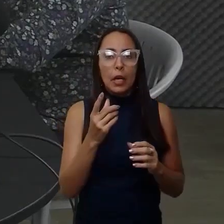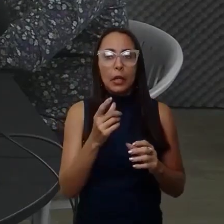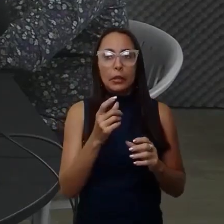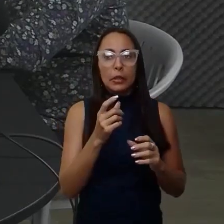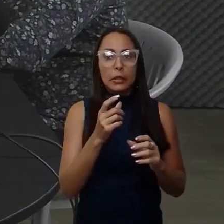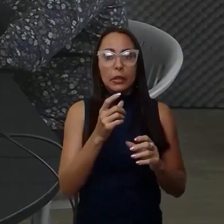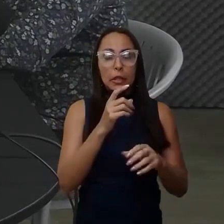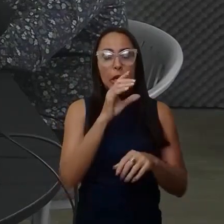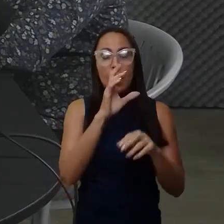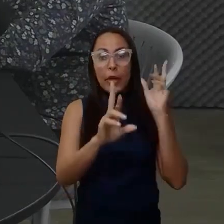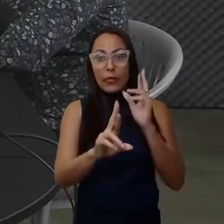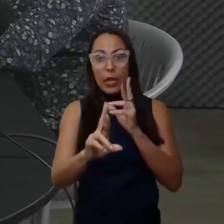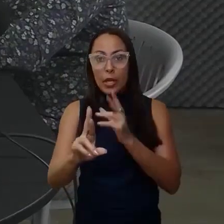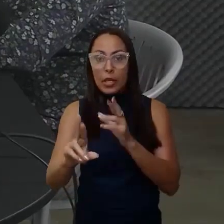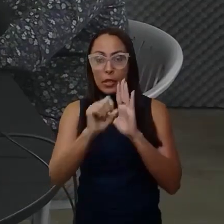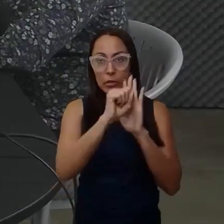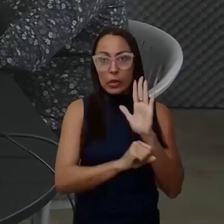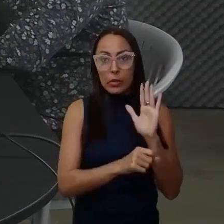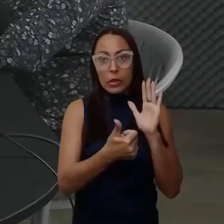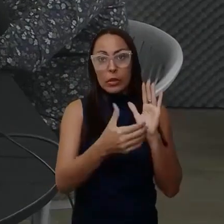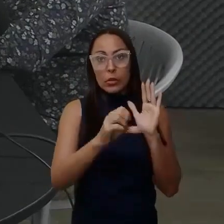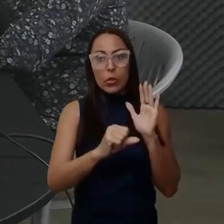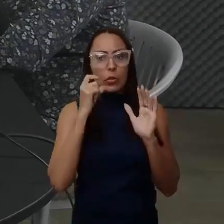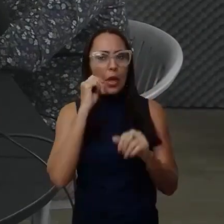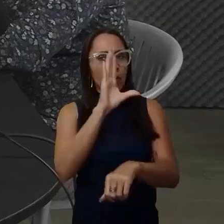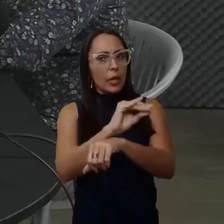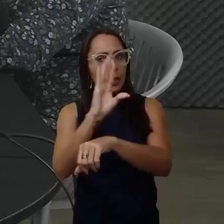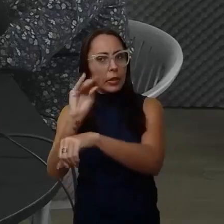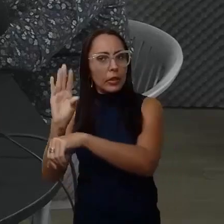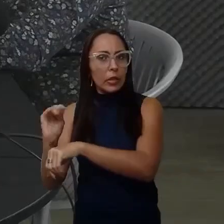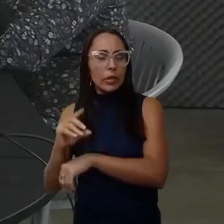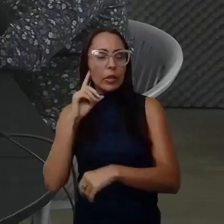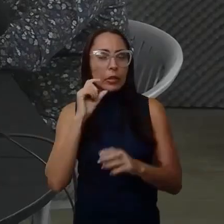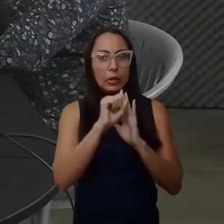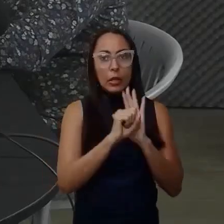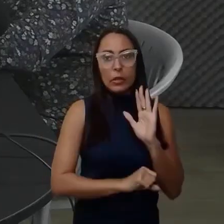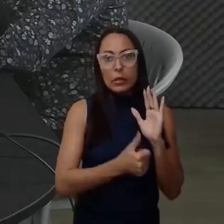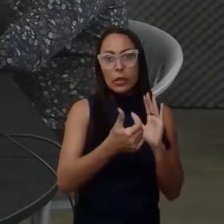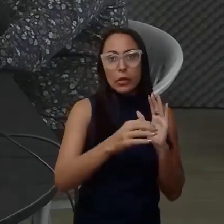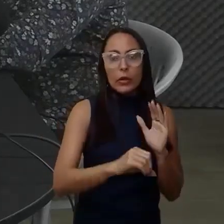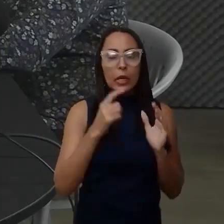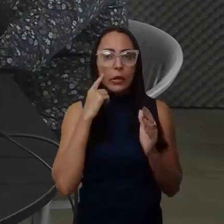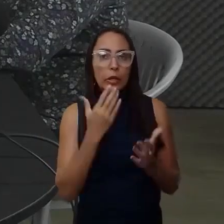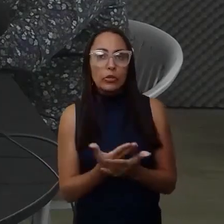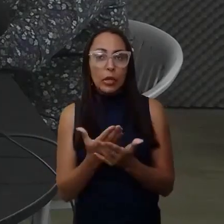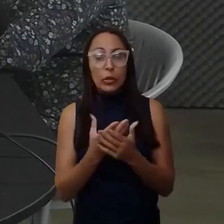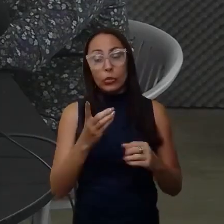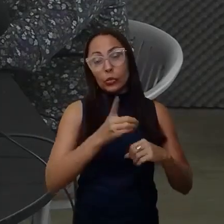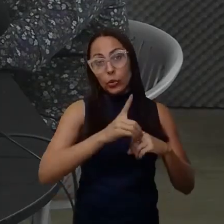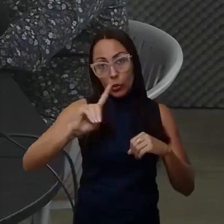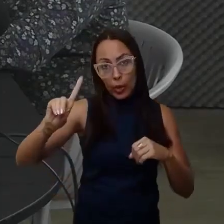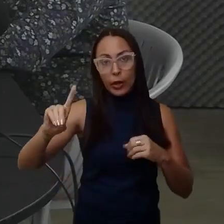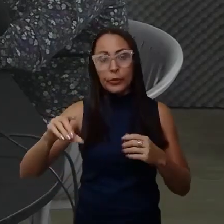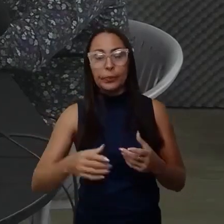referência no Brasil do século XVIII e nas imagens fotográficas do século XIX. E aí eu ia estudar isso no doutorado. Só